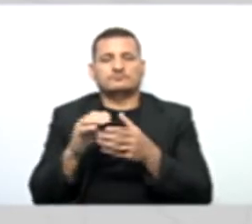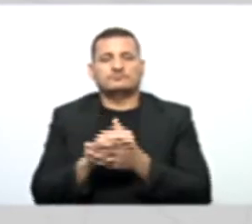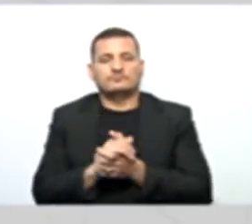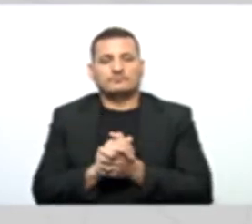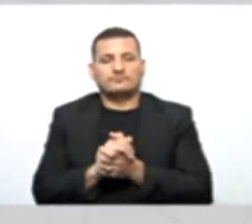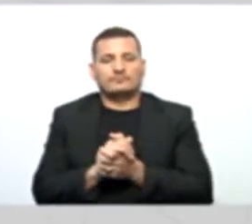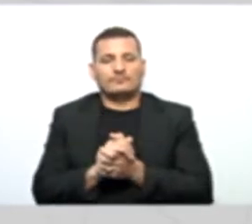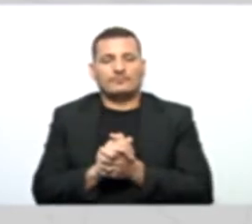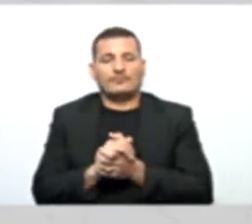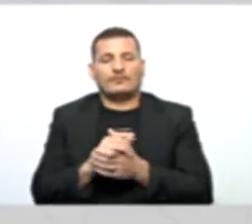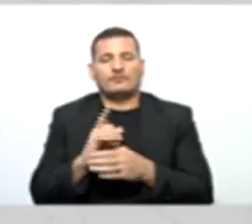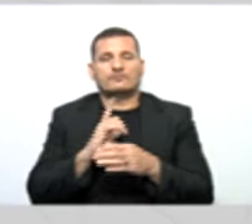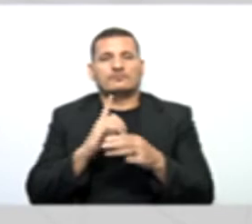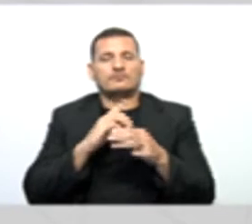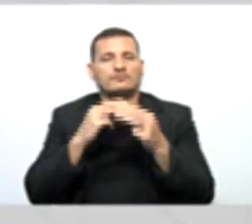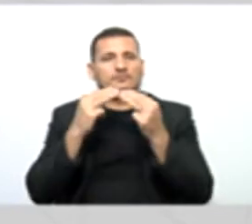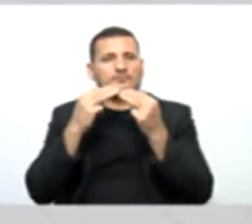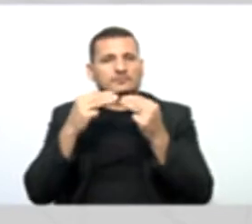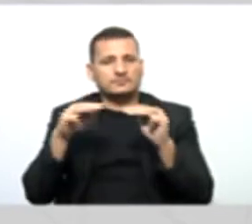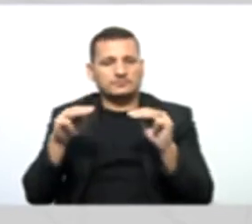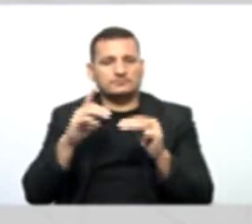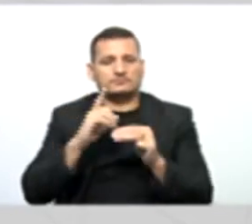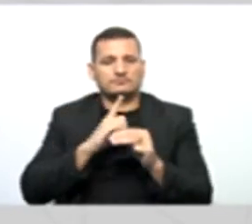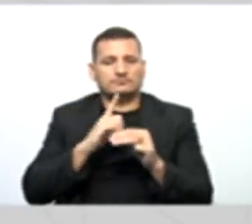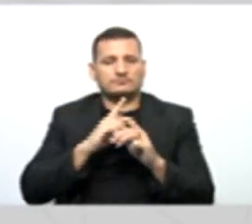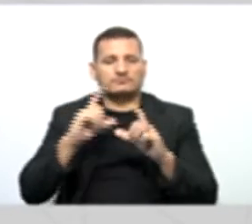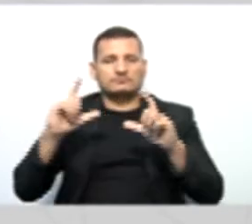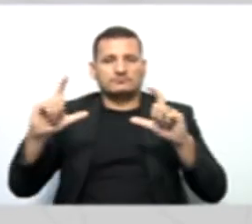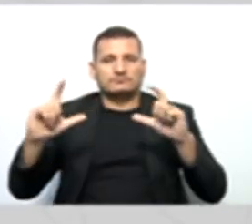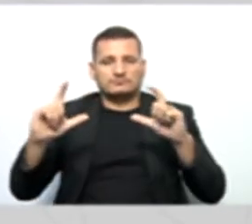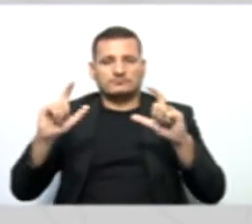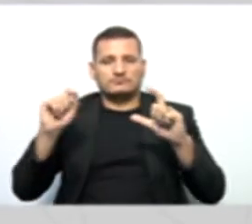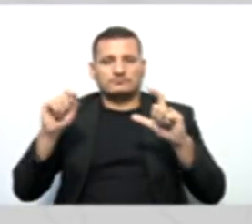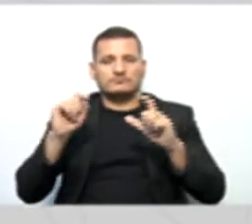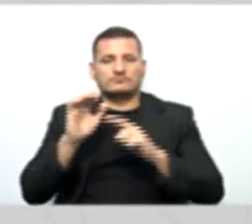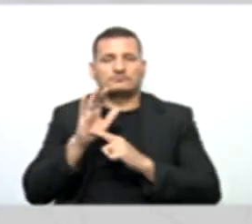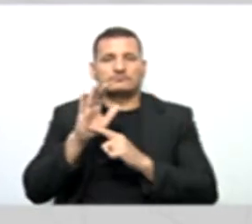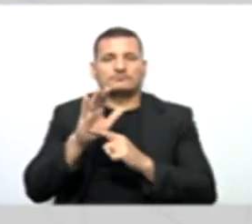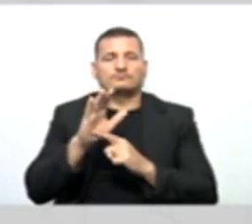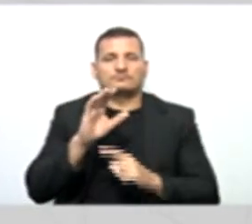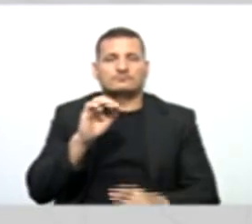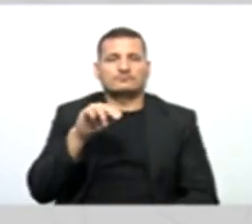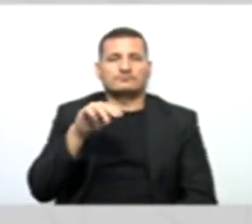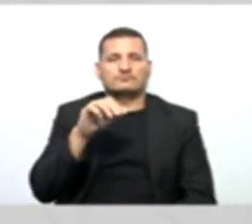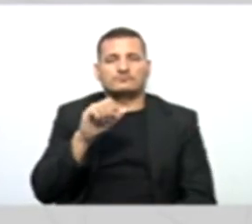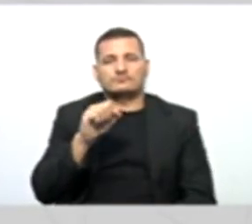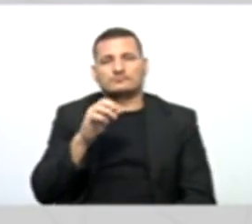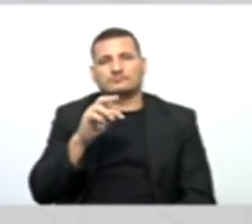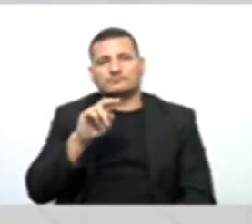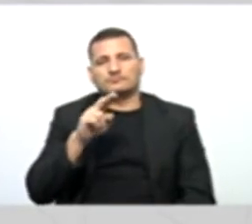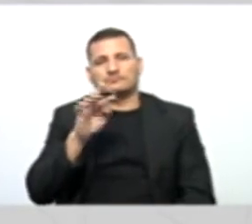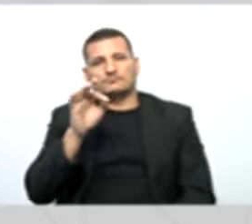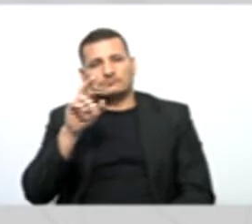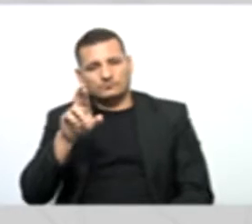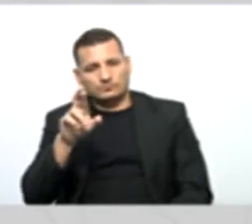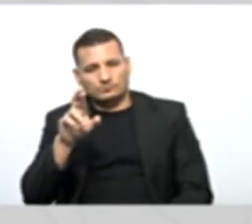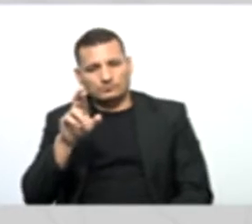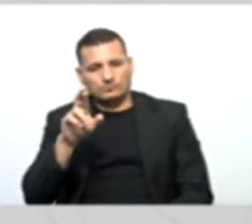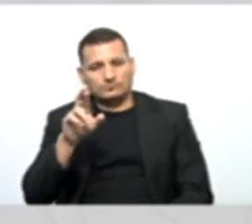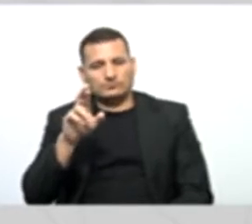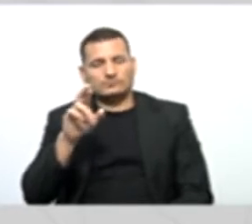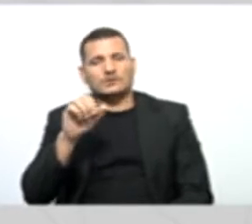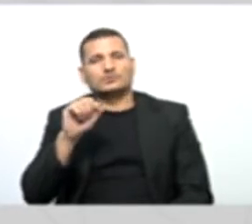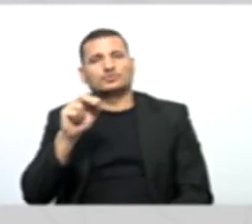uma mensagem, ó, print construtor chamado com sucesso. Para que, professor, utilizar essa